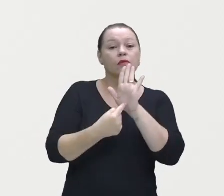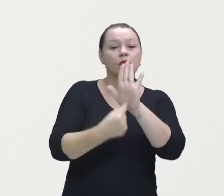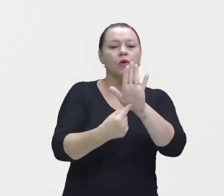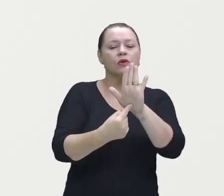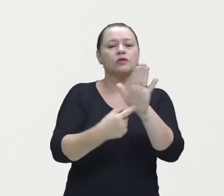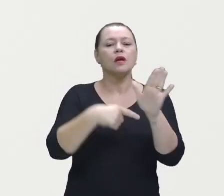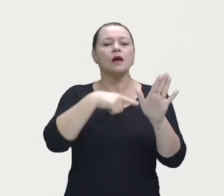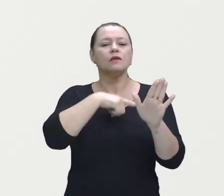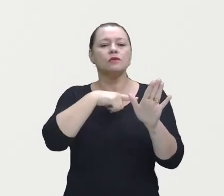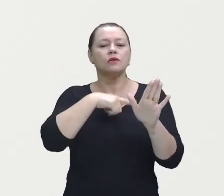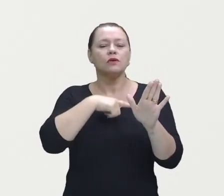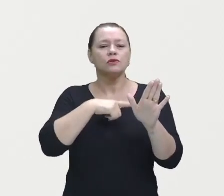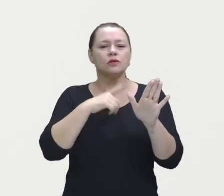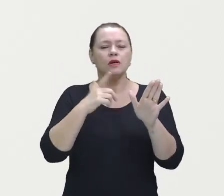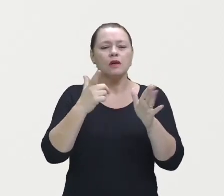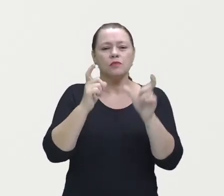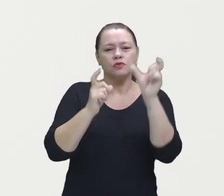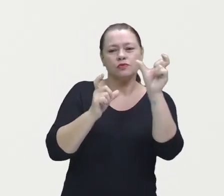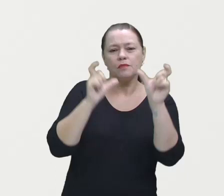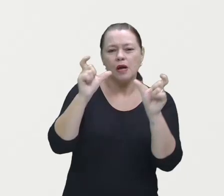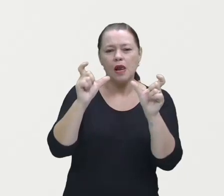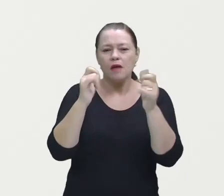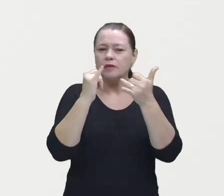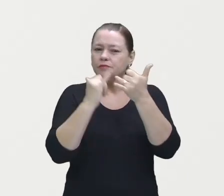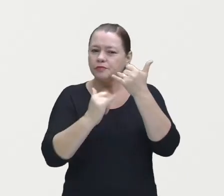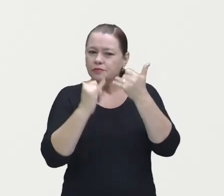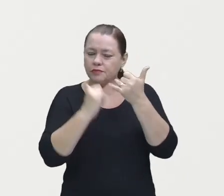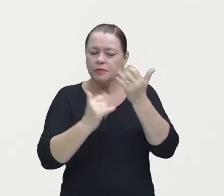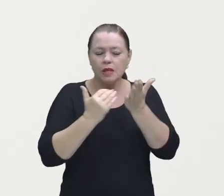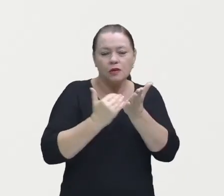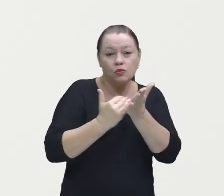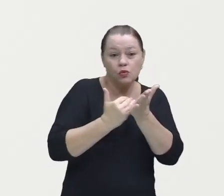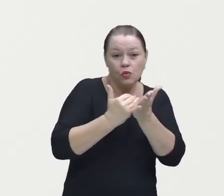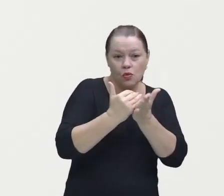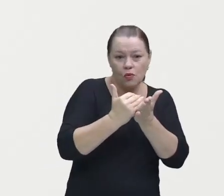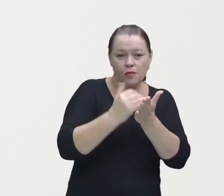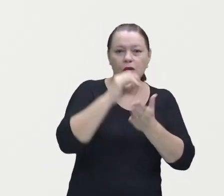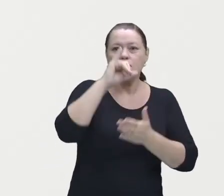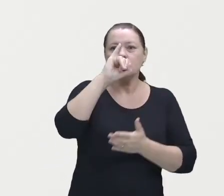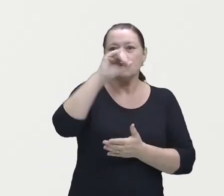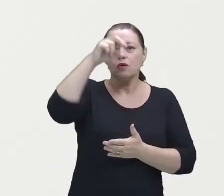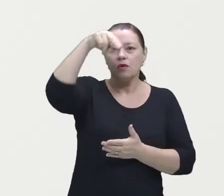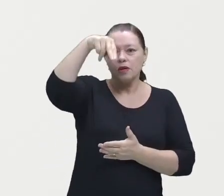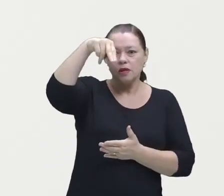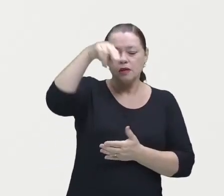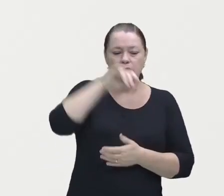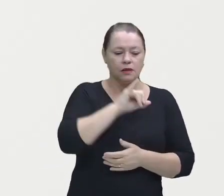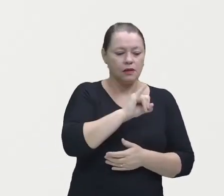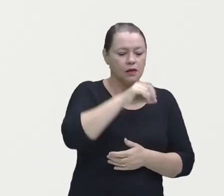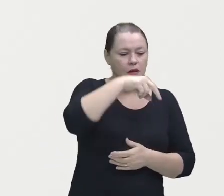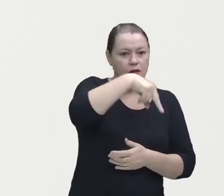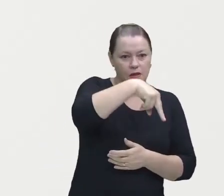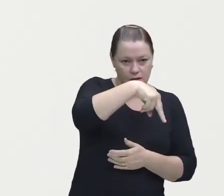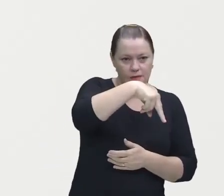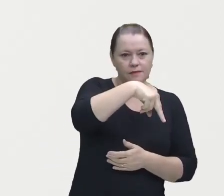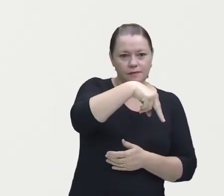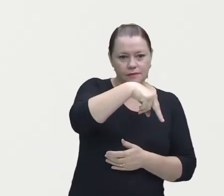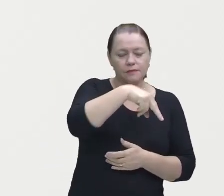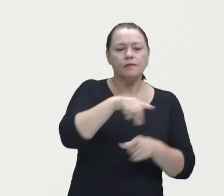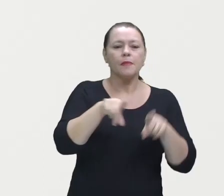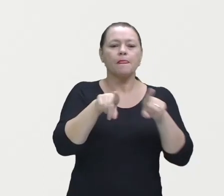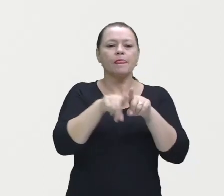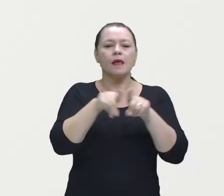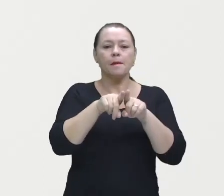iguais, às vezes no começo, como é o exemplo de injeção inseto. Elas podem